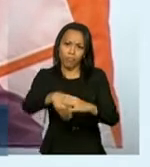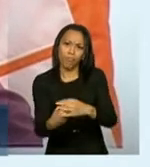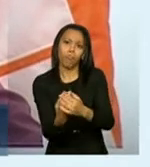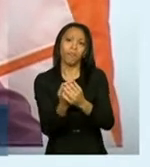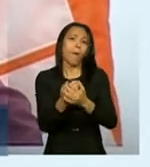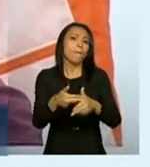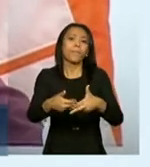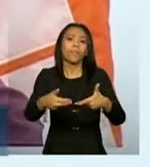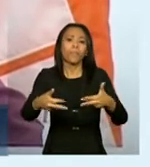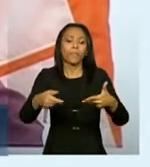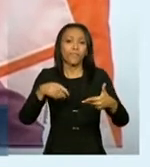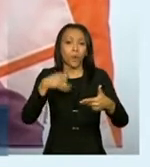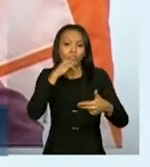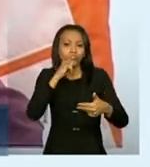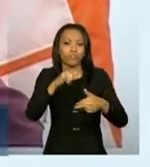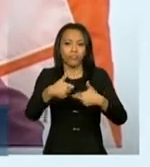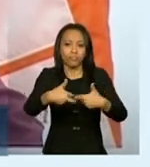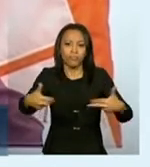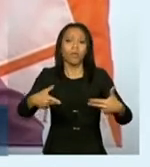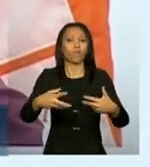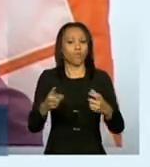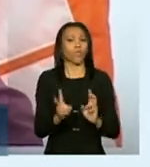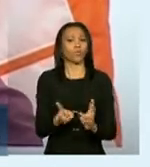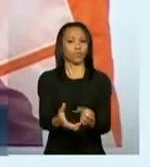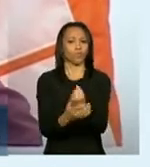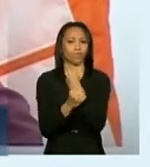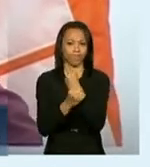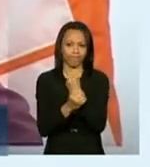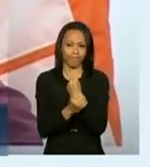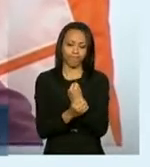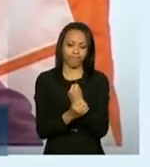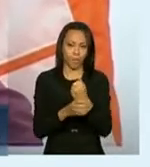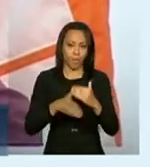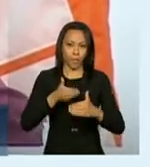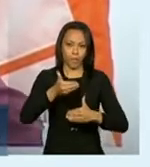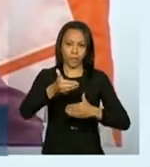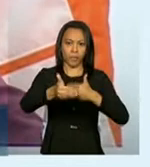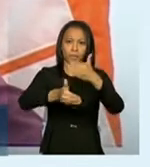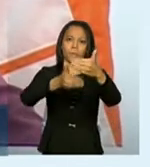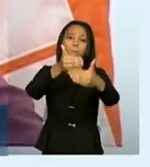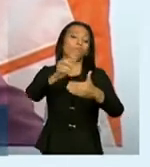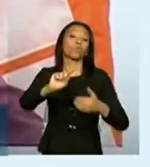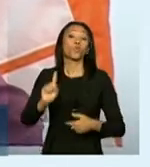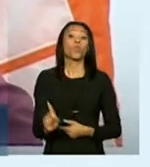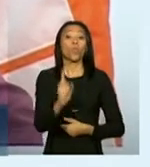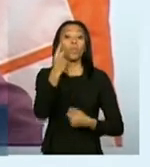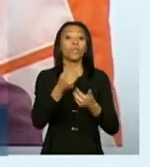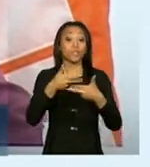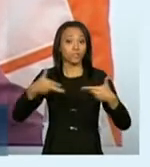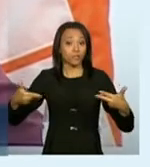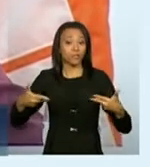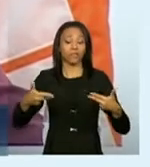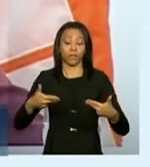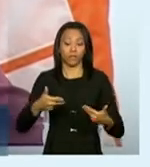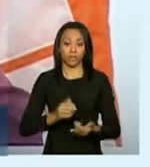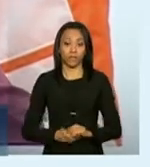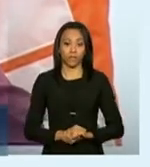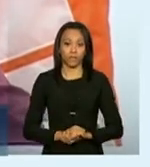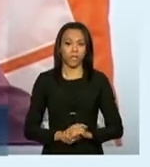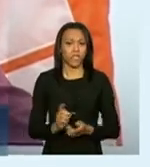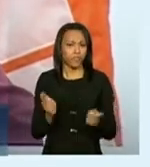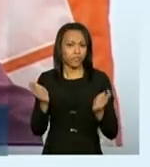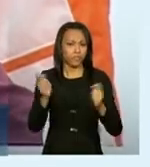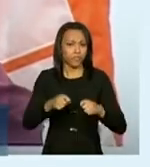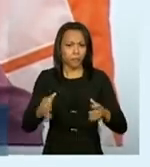obter maior solidez do nosso crescimento. Um dos maiores fatores de aumento